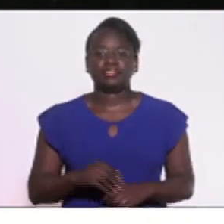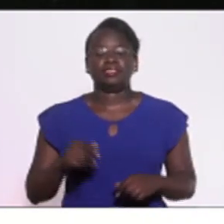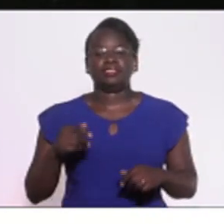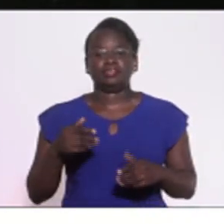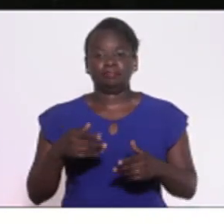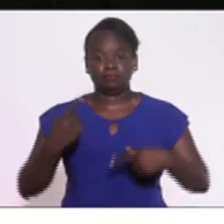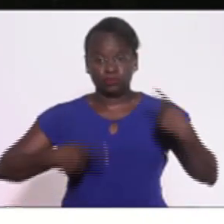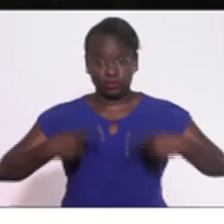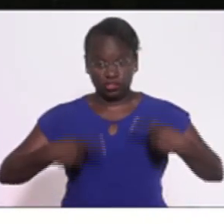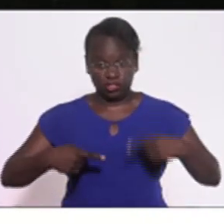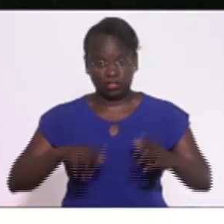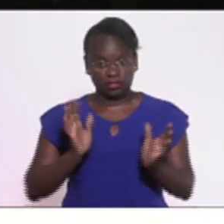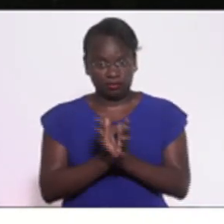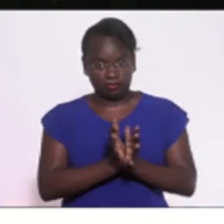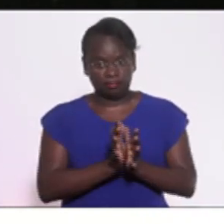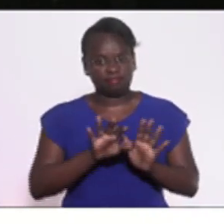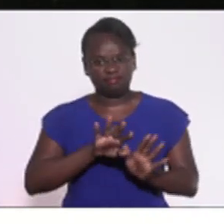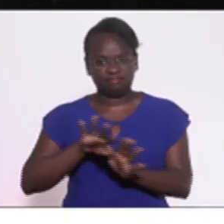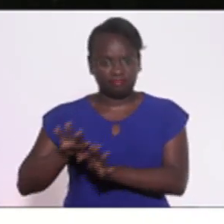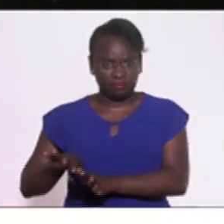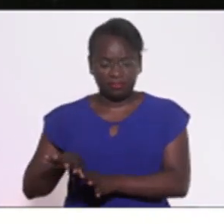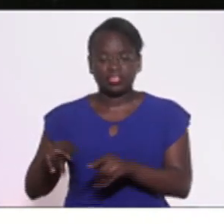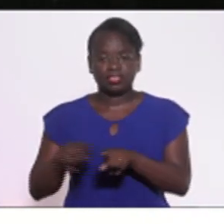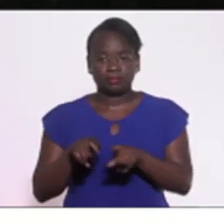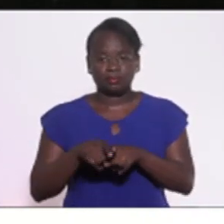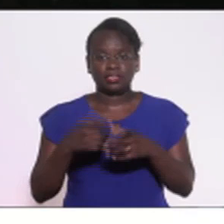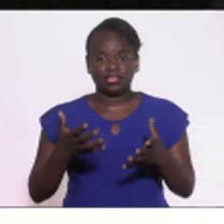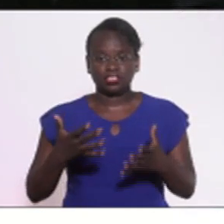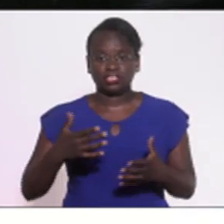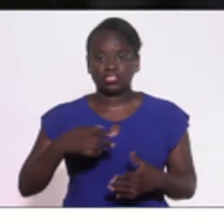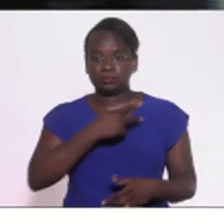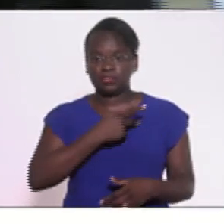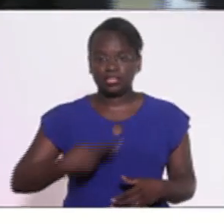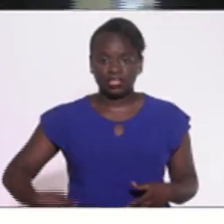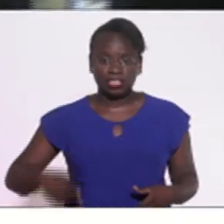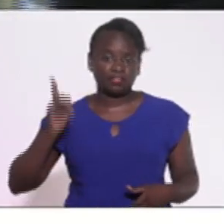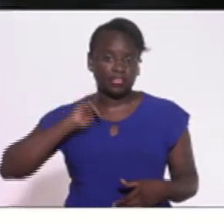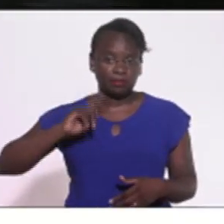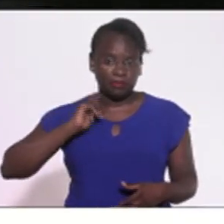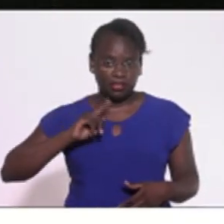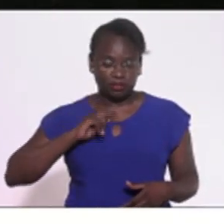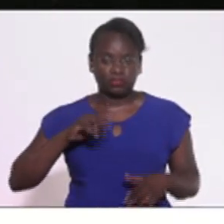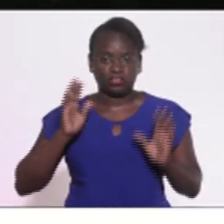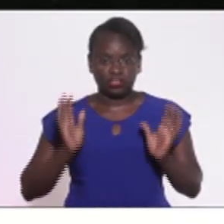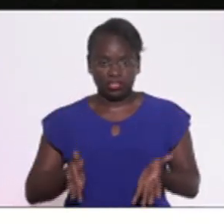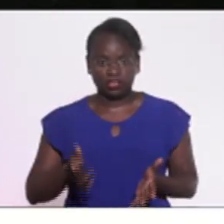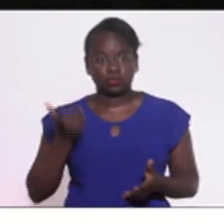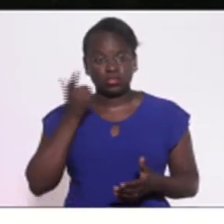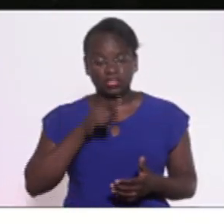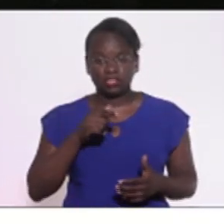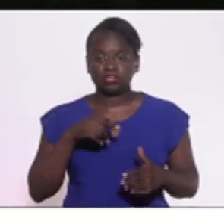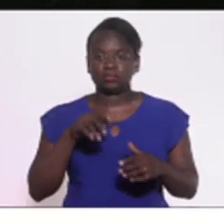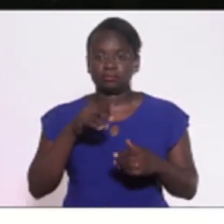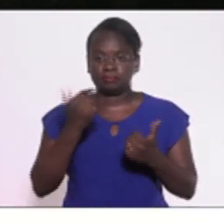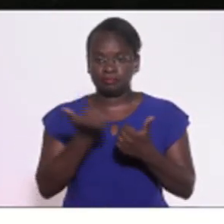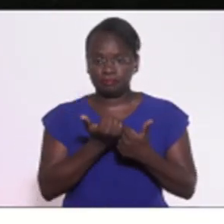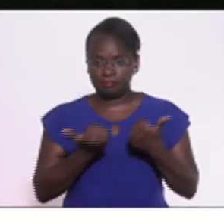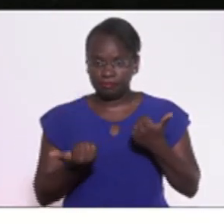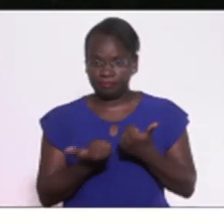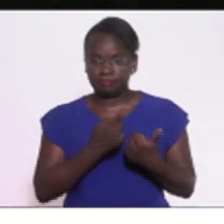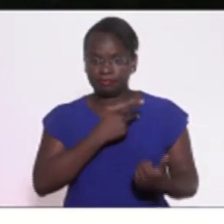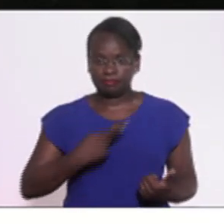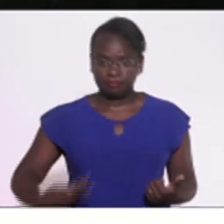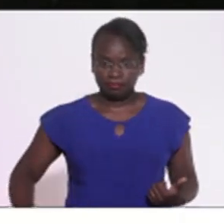política partidária, disputou eleições para a presidência do Clube de Regatas do Flamengo, no qual ocupou as vice-presidências de